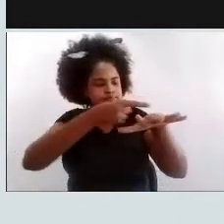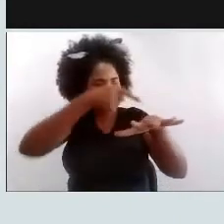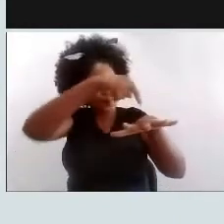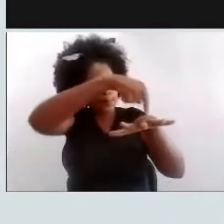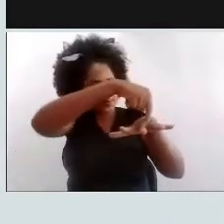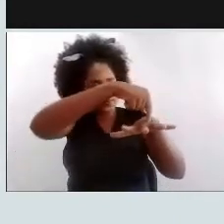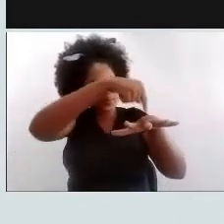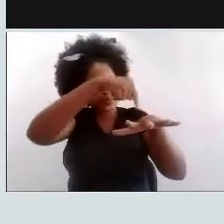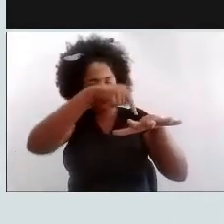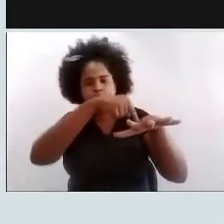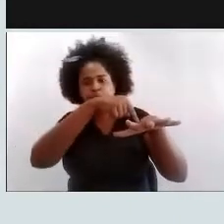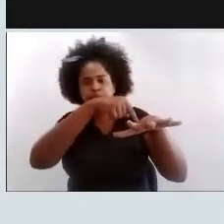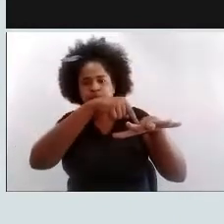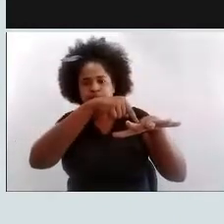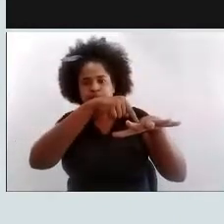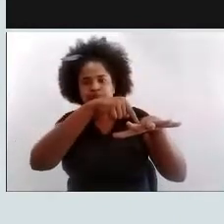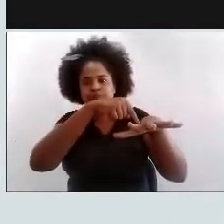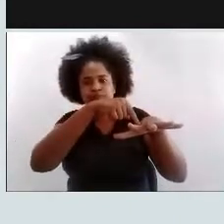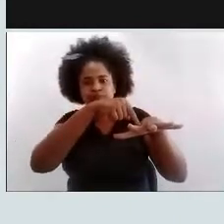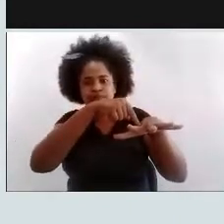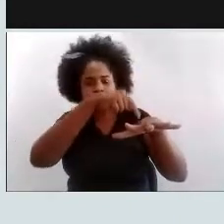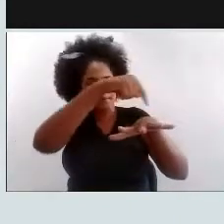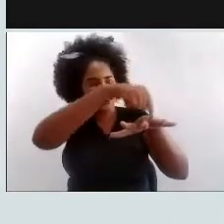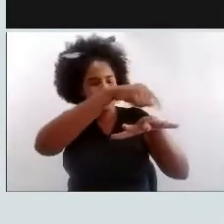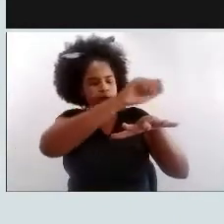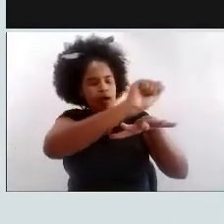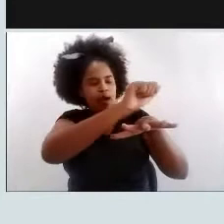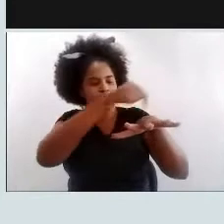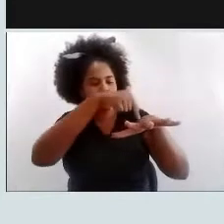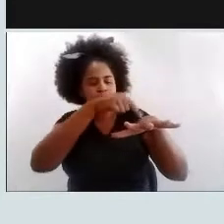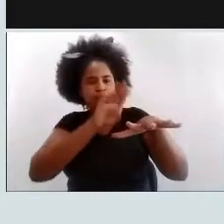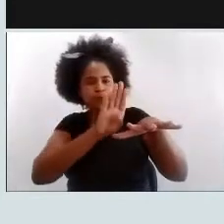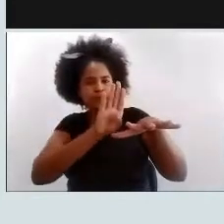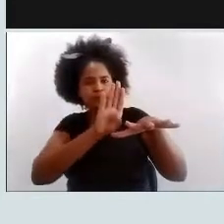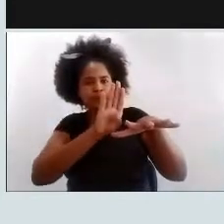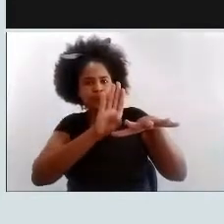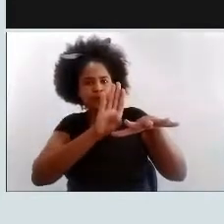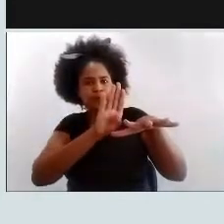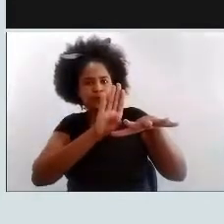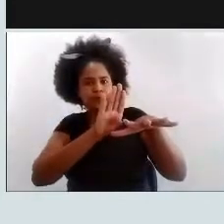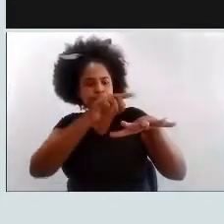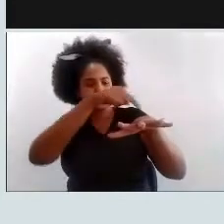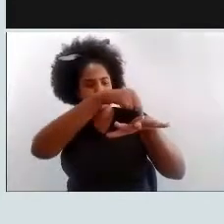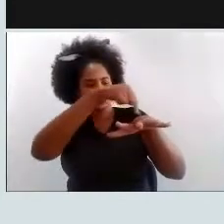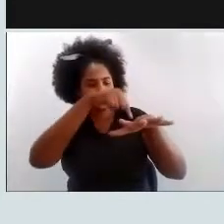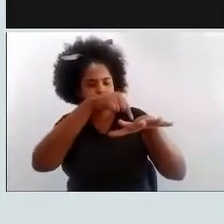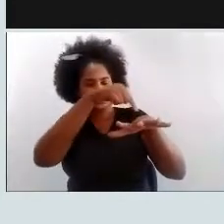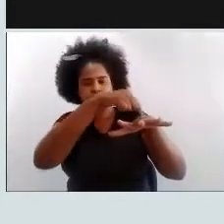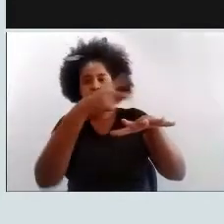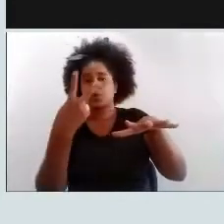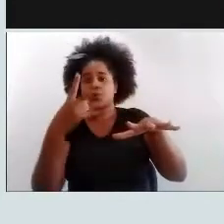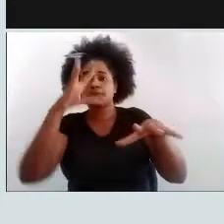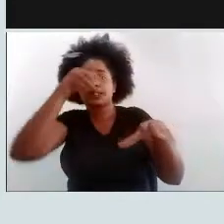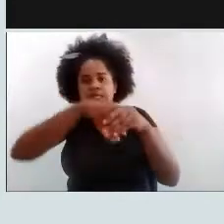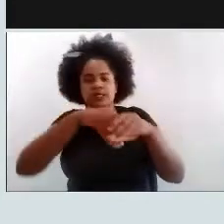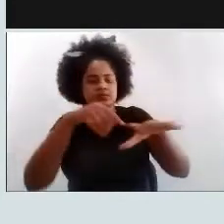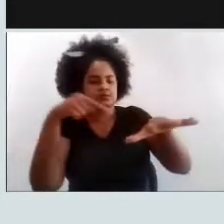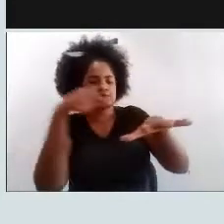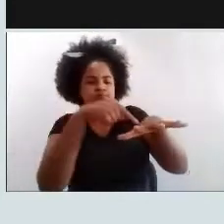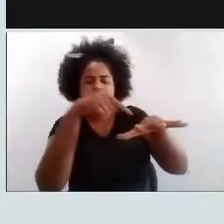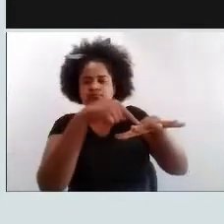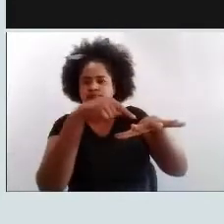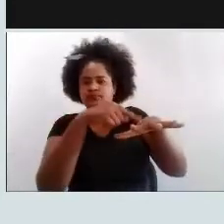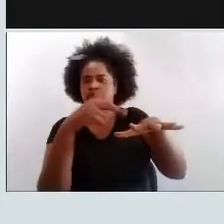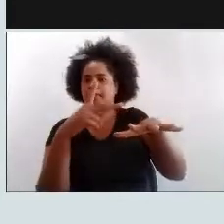reta que está nesse plano e ela tem dois pontos que estão contidos